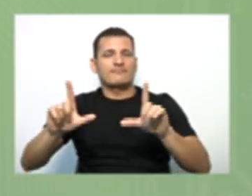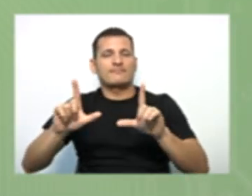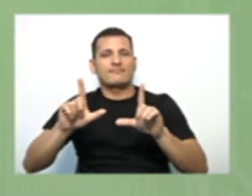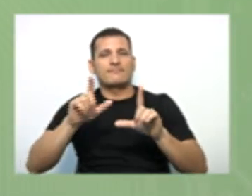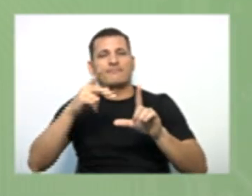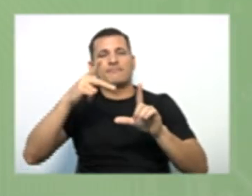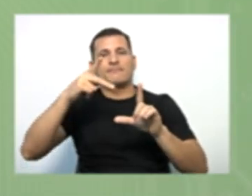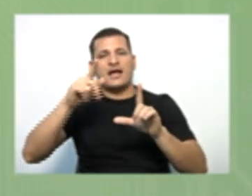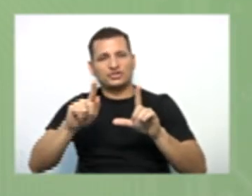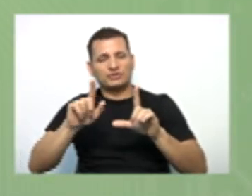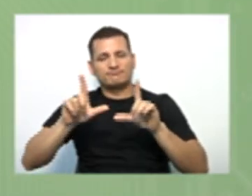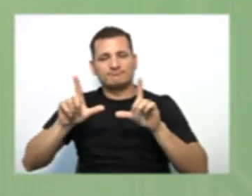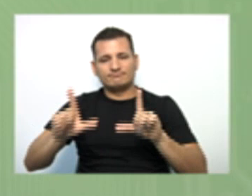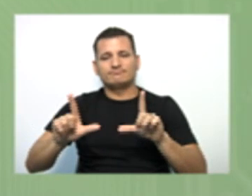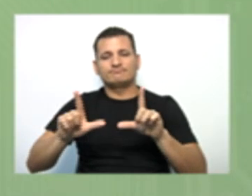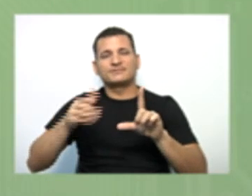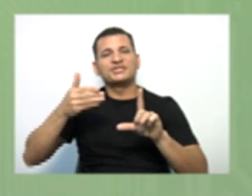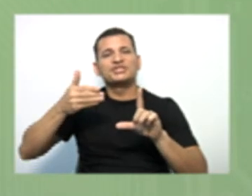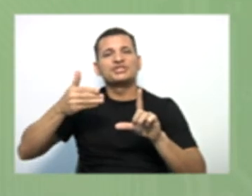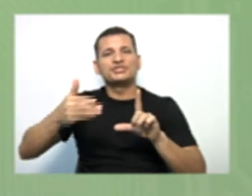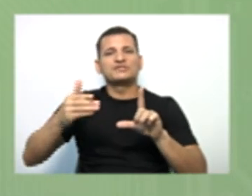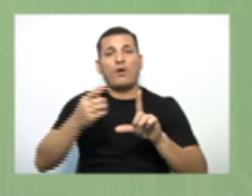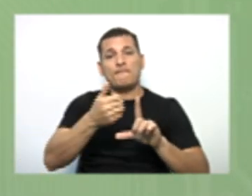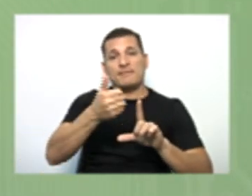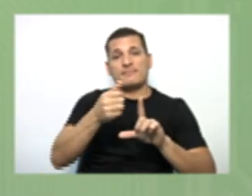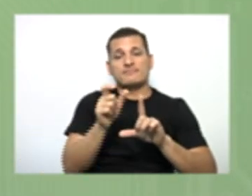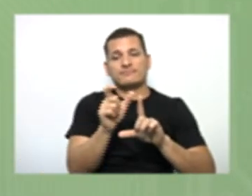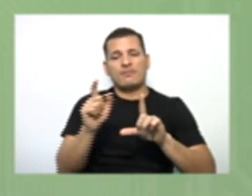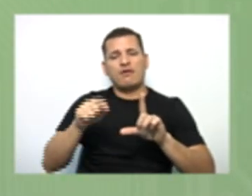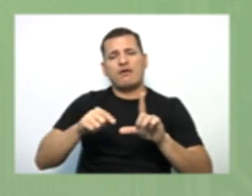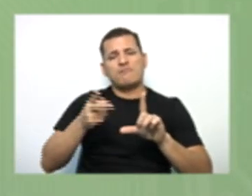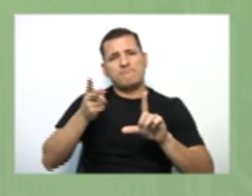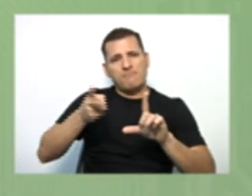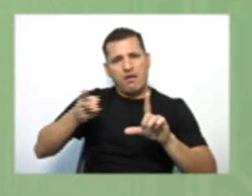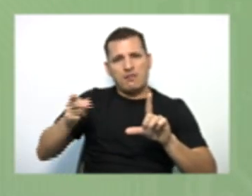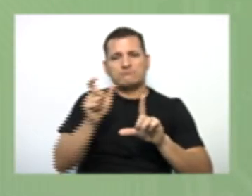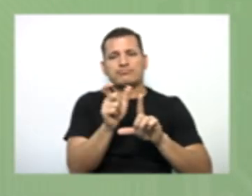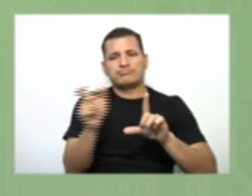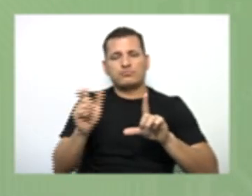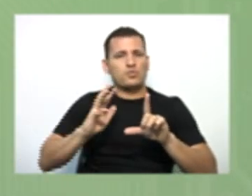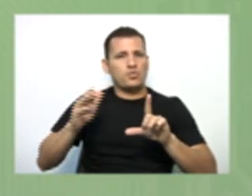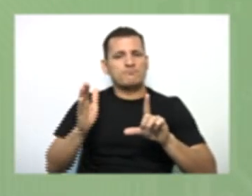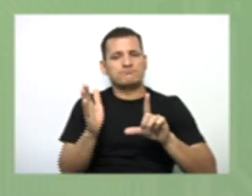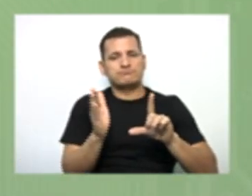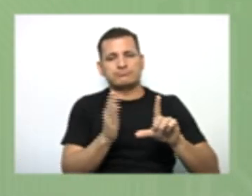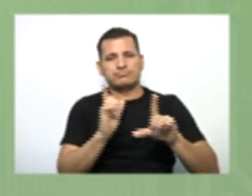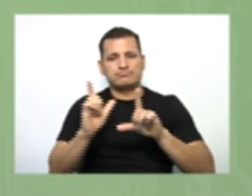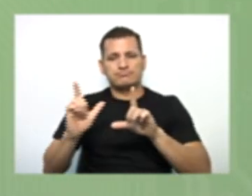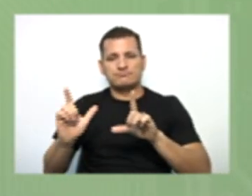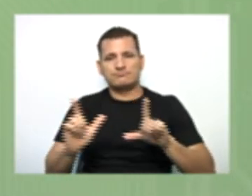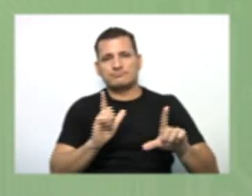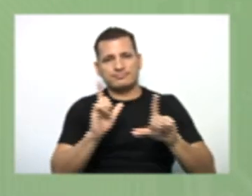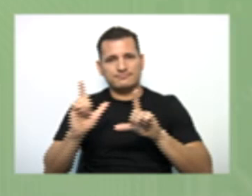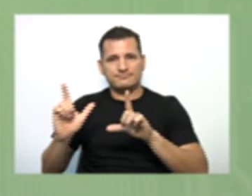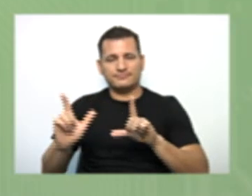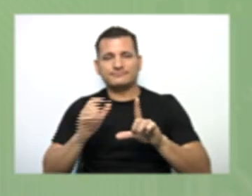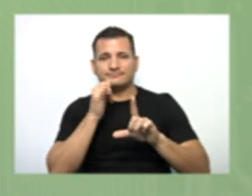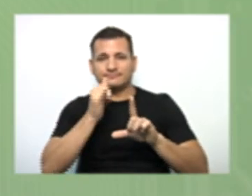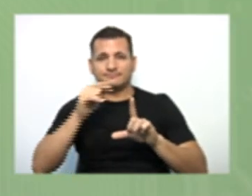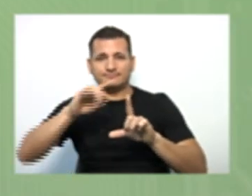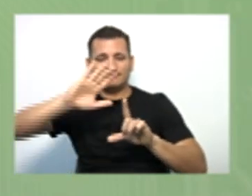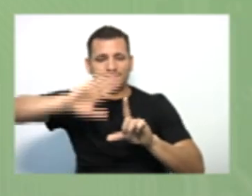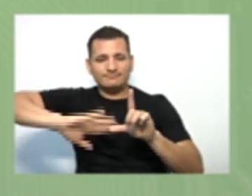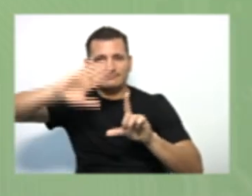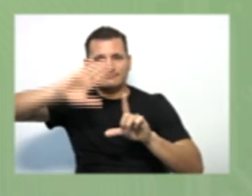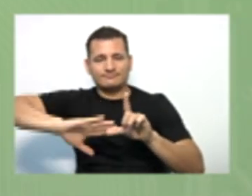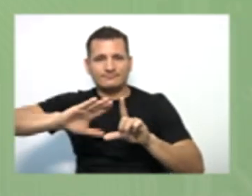e provavelmente serão os mesmos em todas as páginas do seu site. Então, se você escolher um fundo cinza